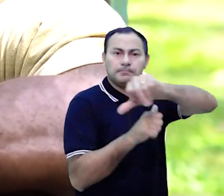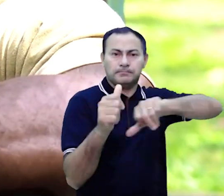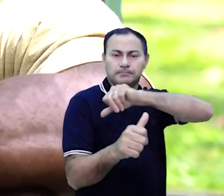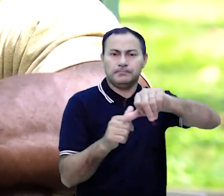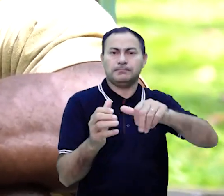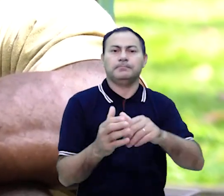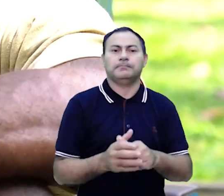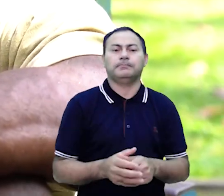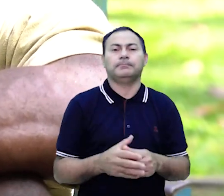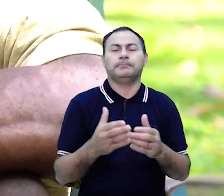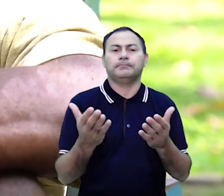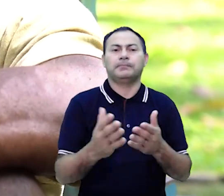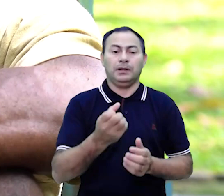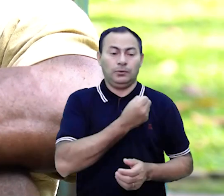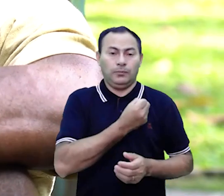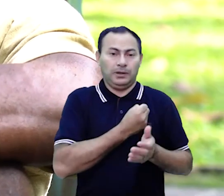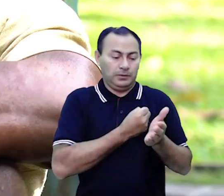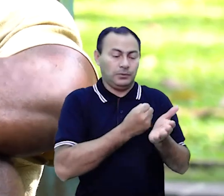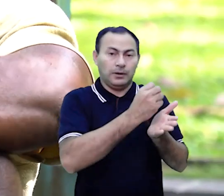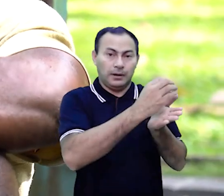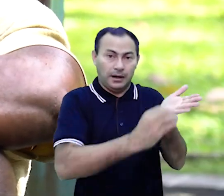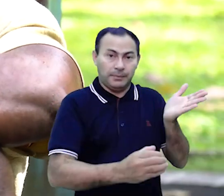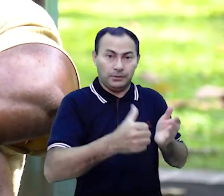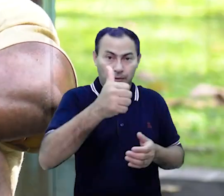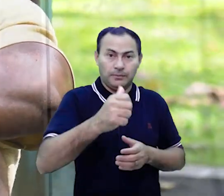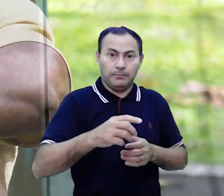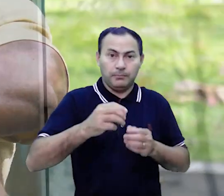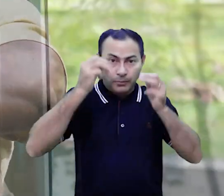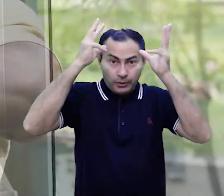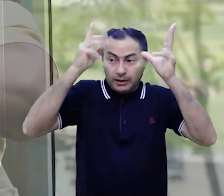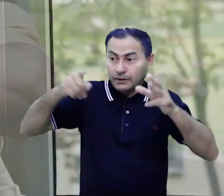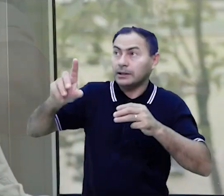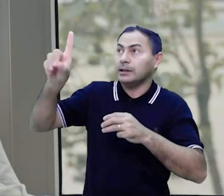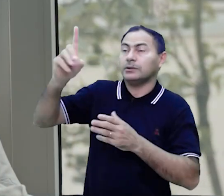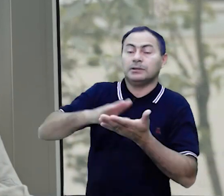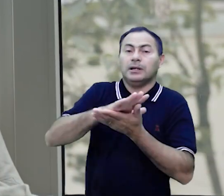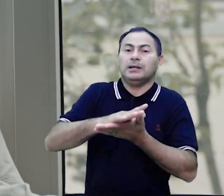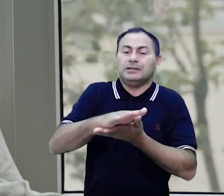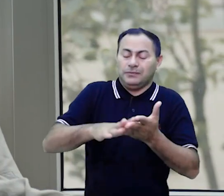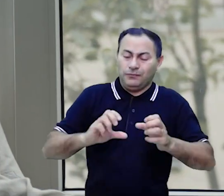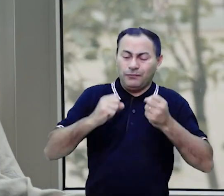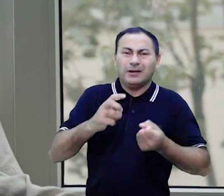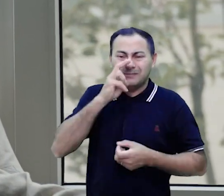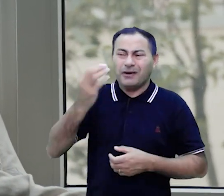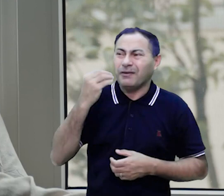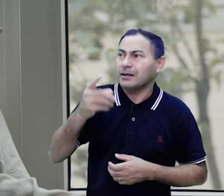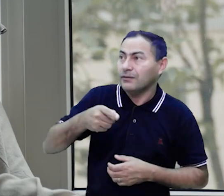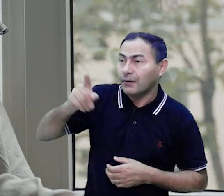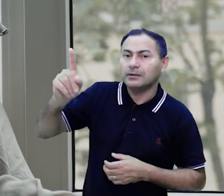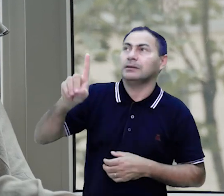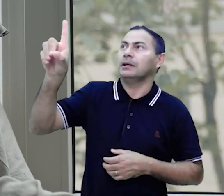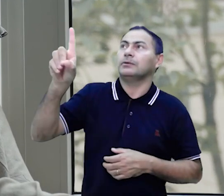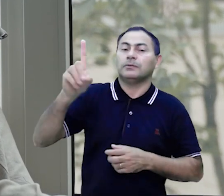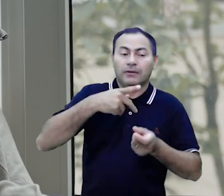uma restauração. Em Números capítulo 11, Moisés foi a Deus esgotado, sem forças.